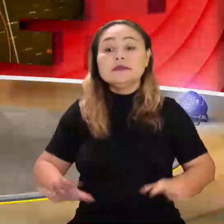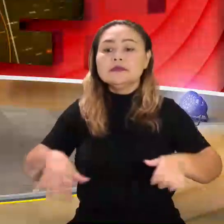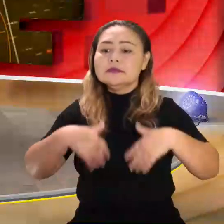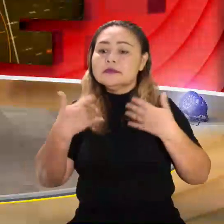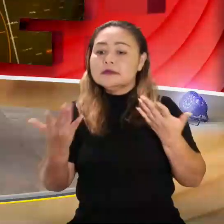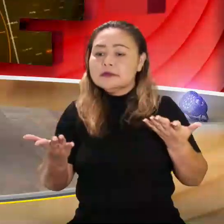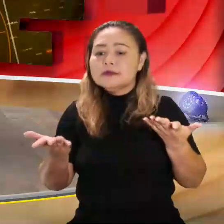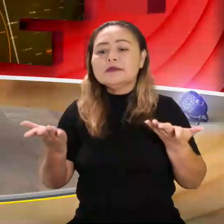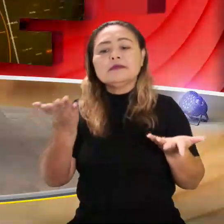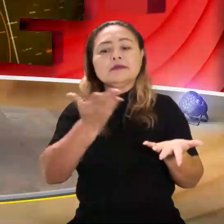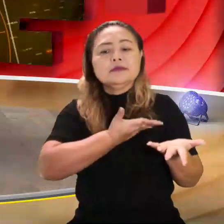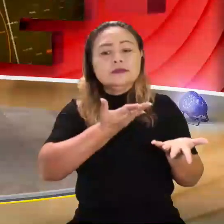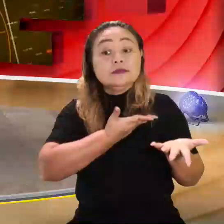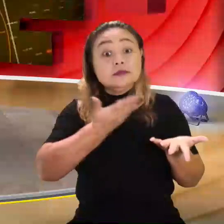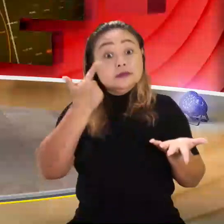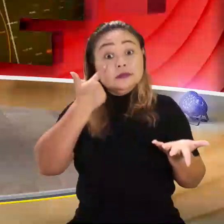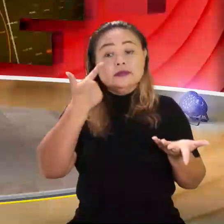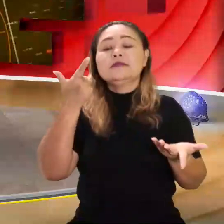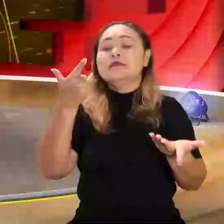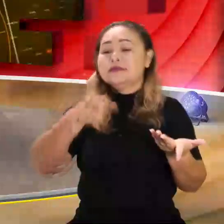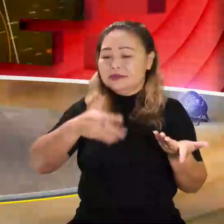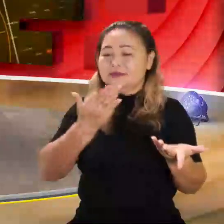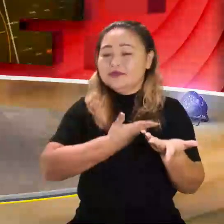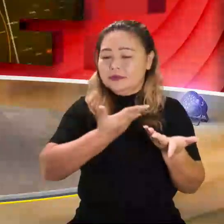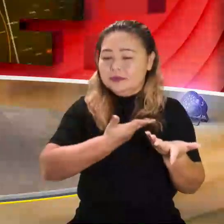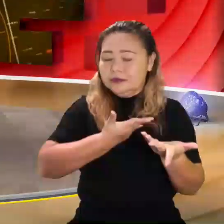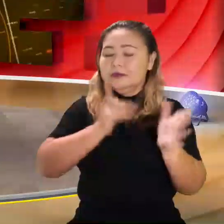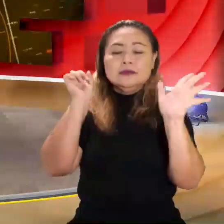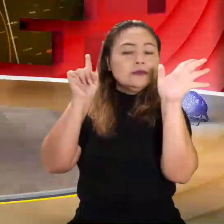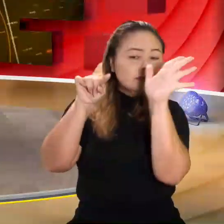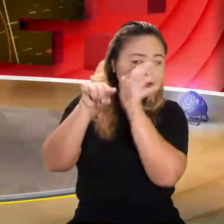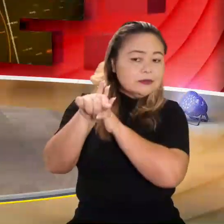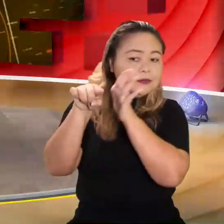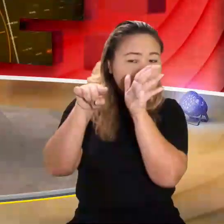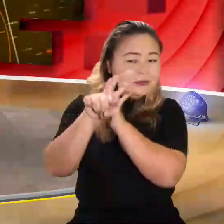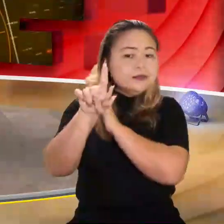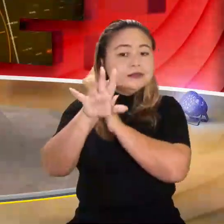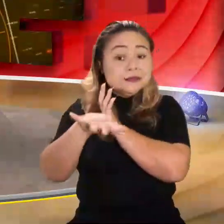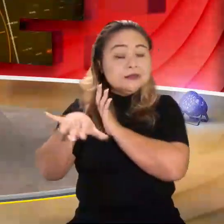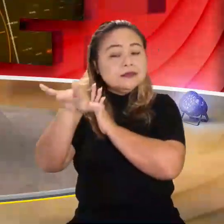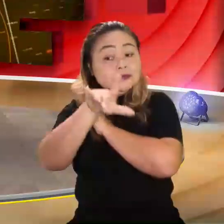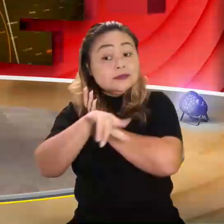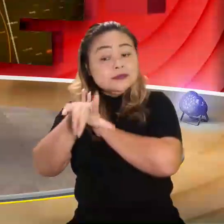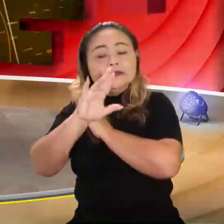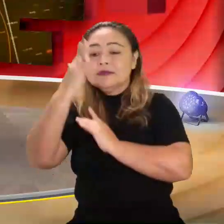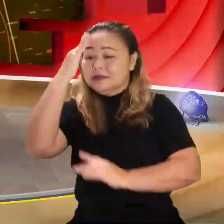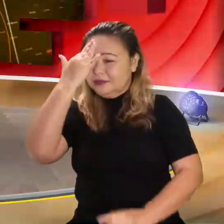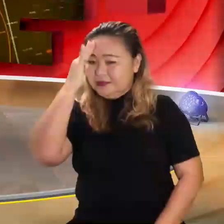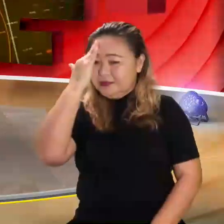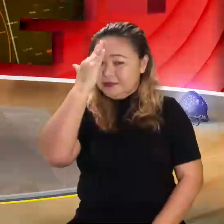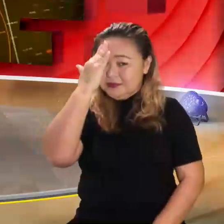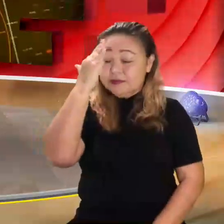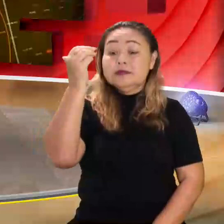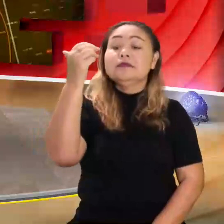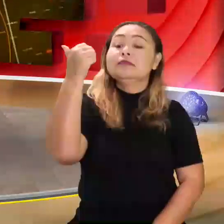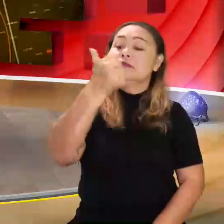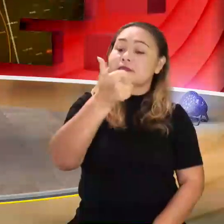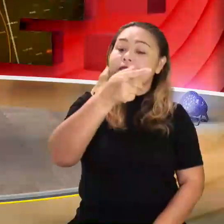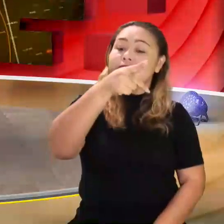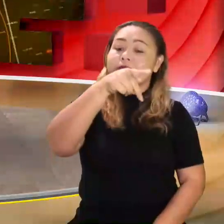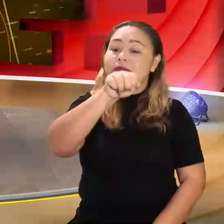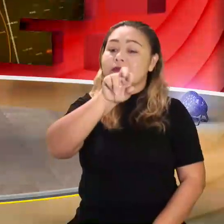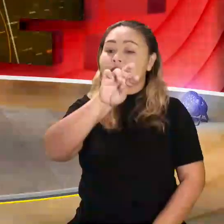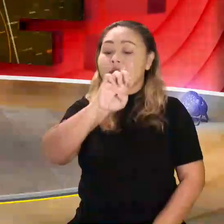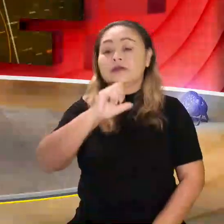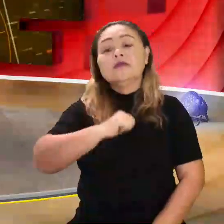E o nosso amiguinho, já ele vem, né? O nosso amiguinho vem perguntando pra você se você entendeu a parte 1 de progressão